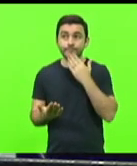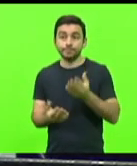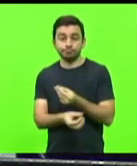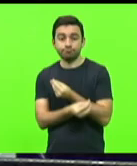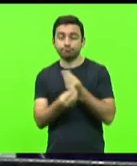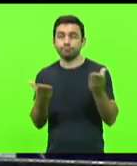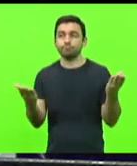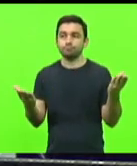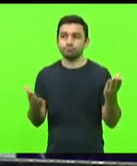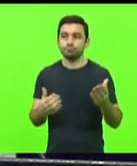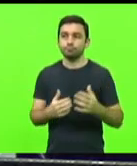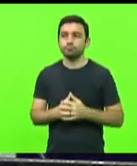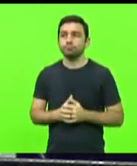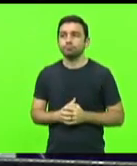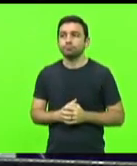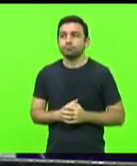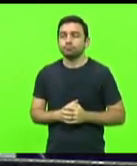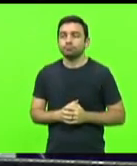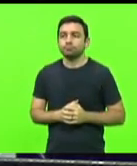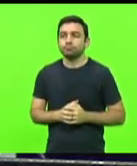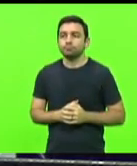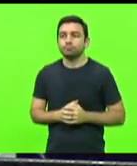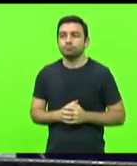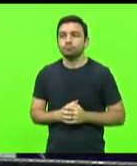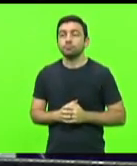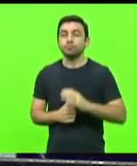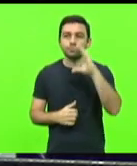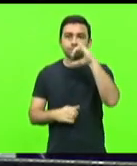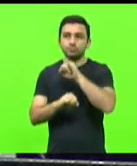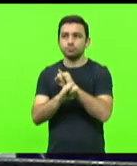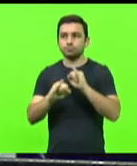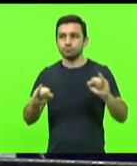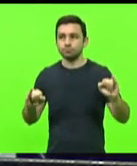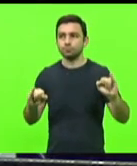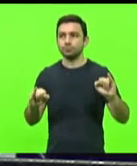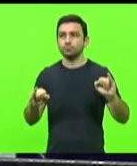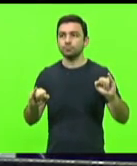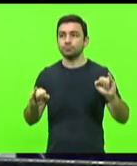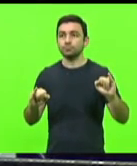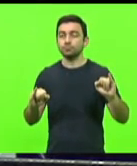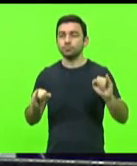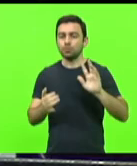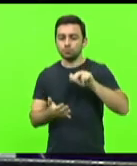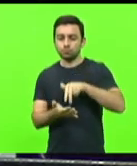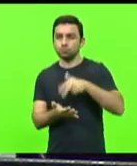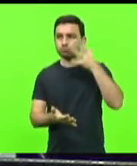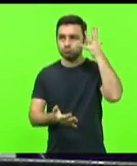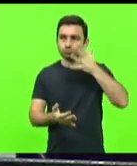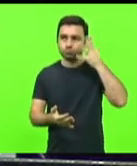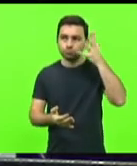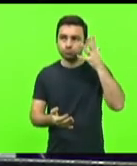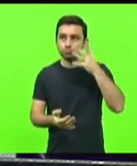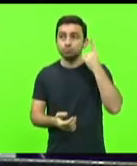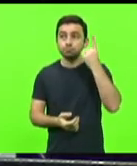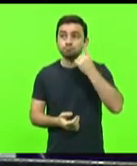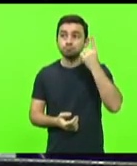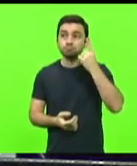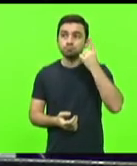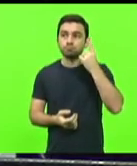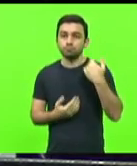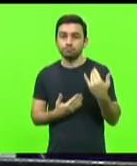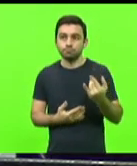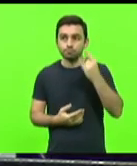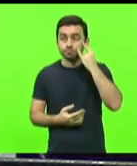procedesse à distribuição, breves comunicações. Fizeram uso da palavra os senhores deputados Maurício